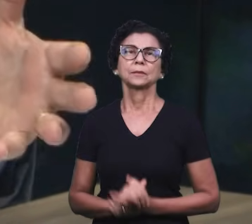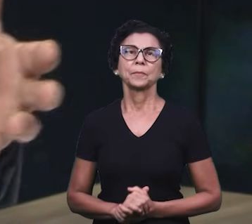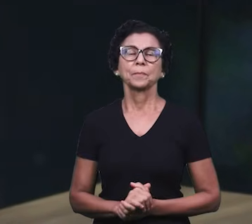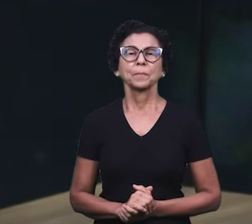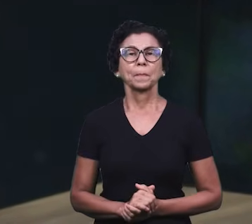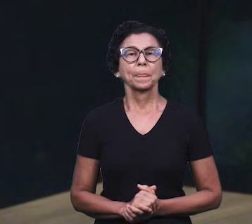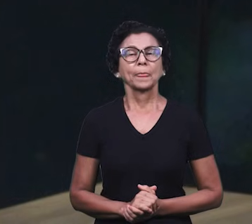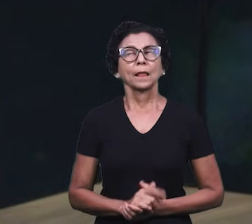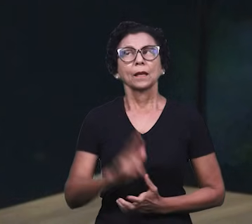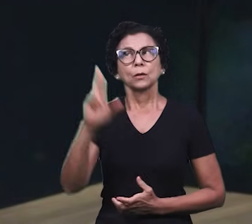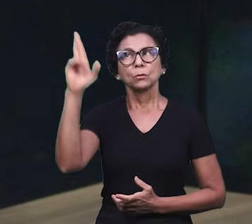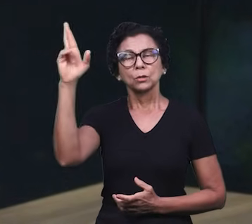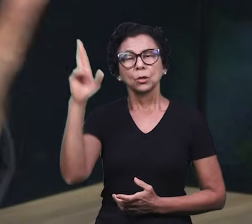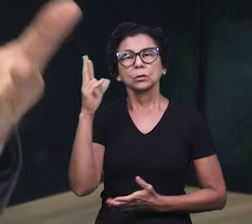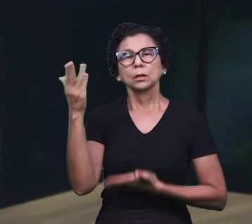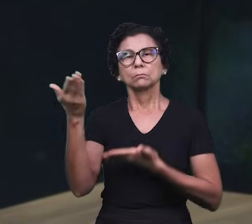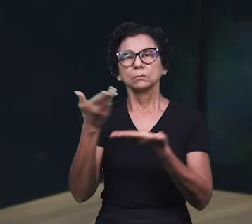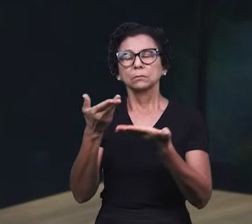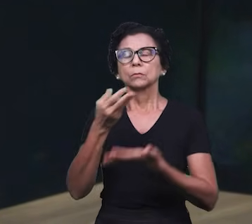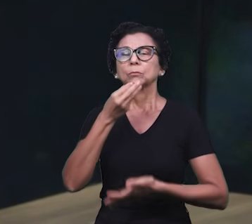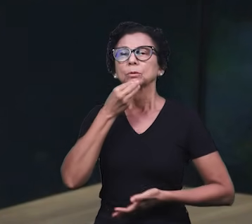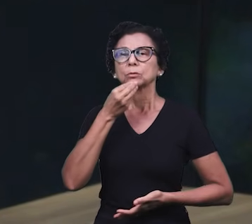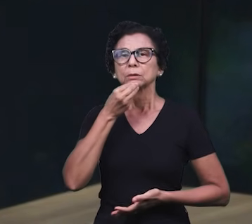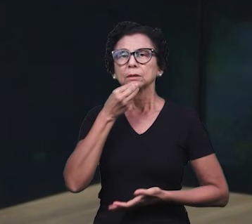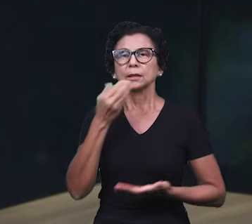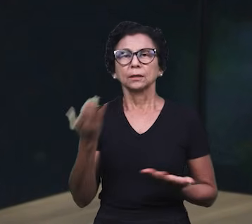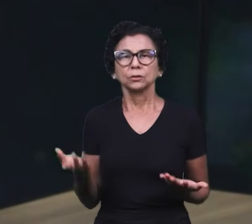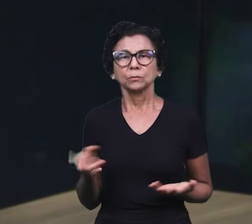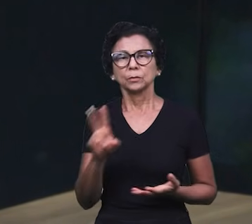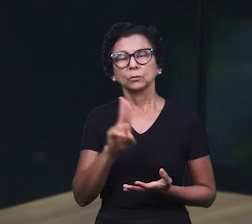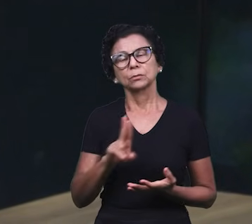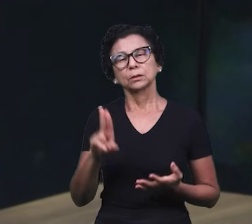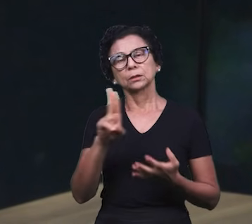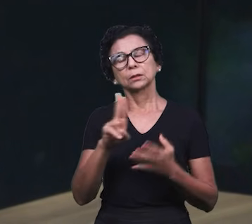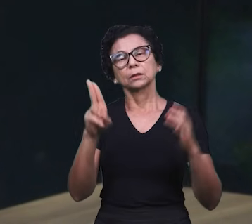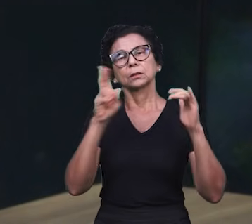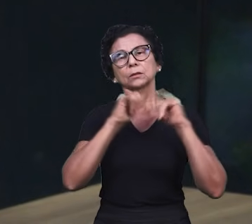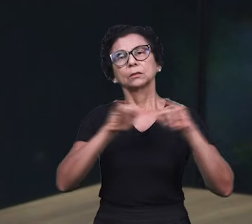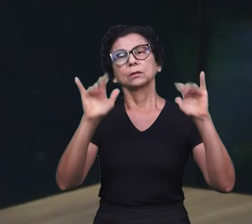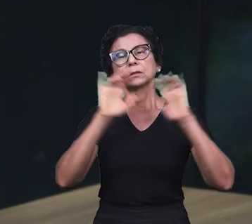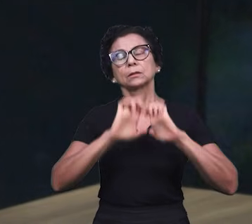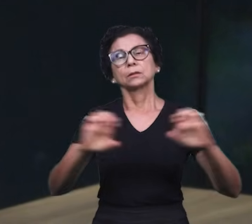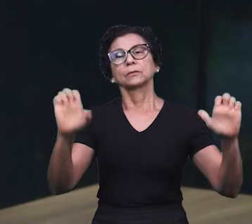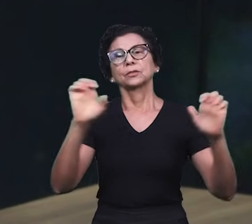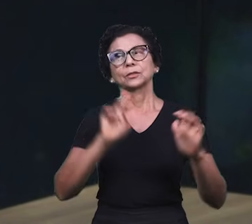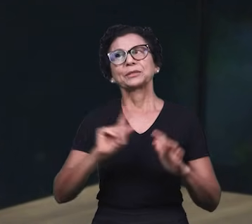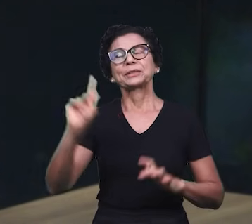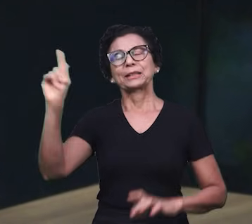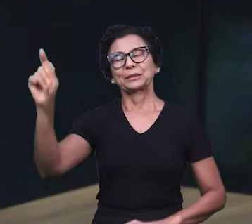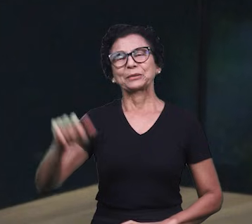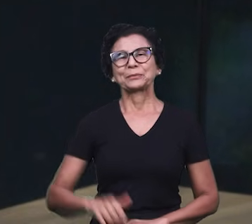de utilizá-las, né, no anúncio do Evangelho Eterno. E agora nós vamos